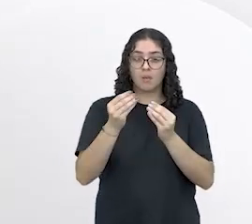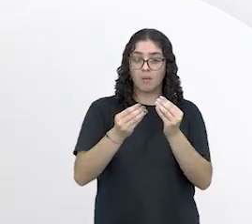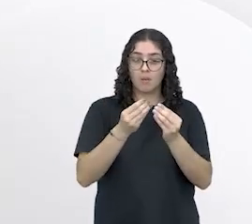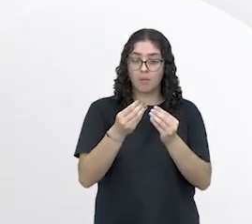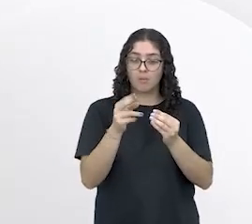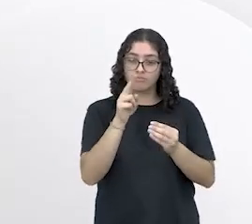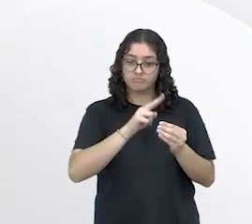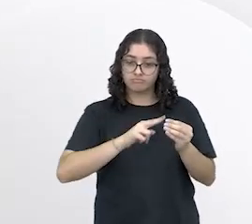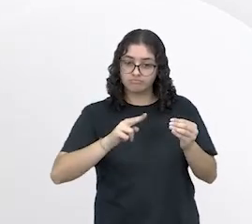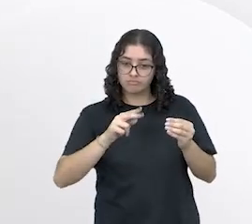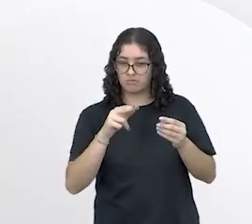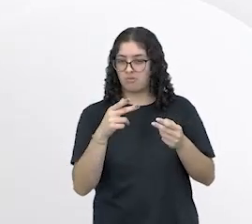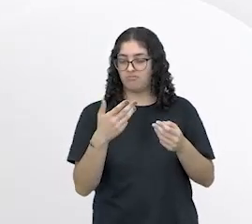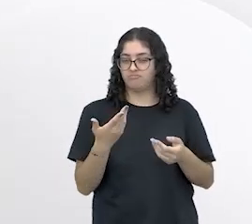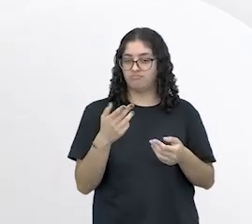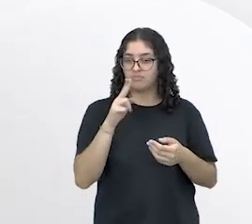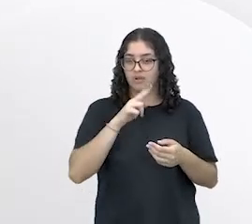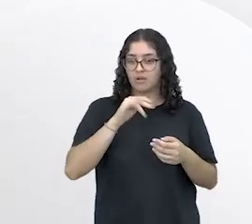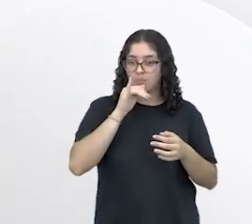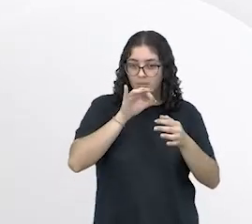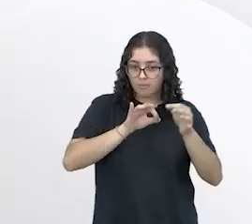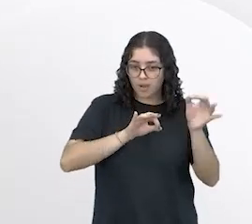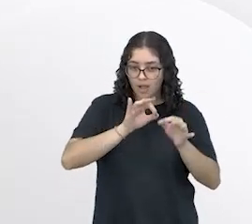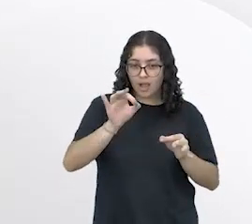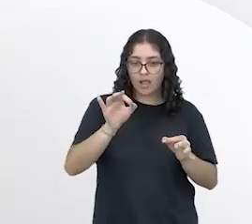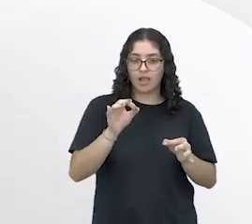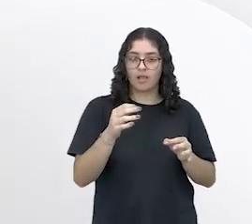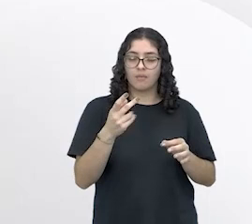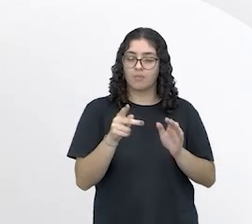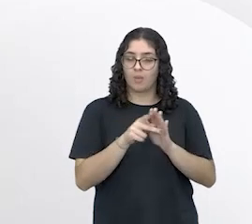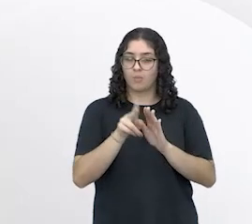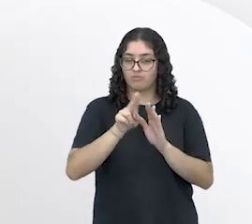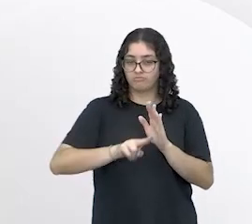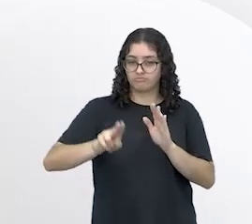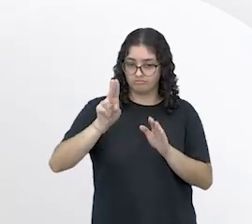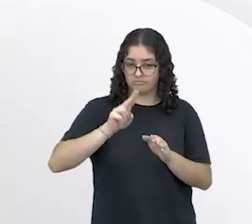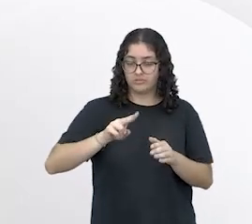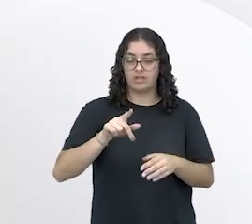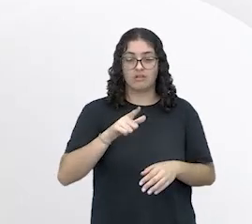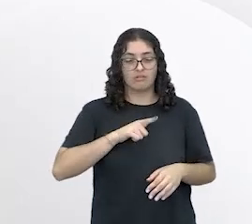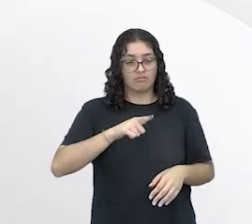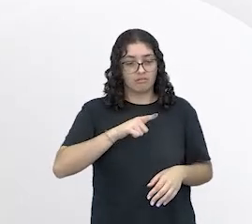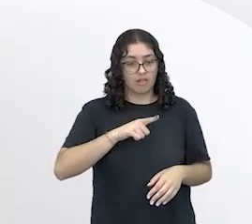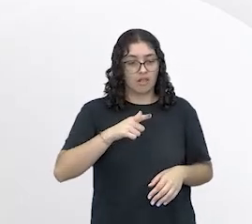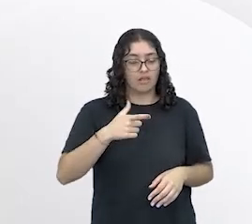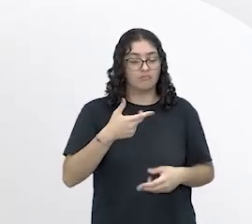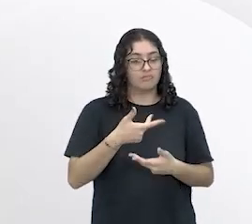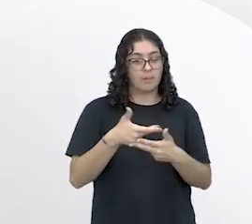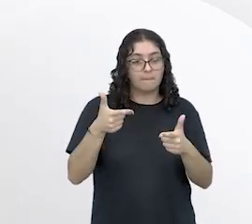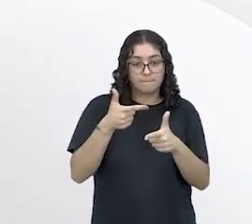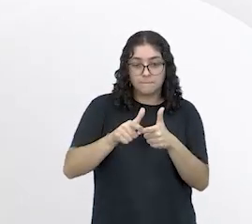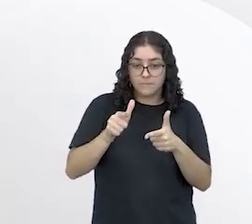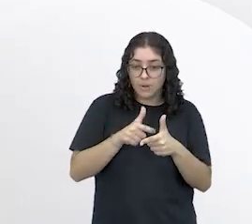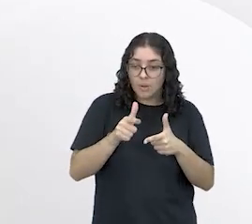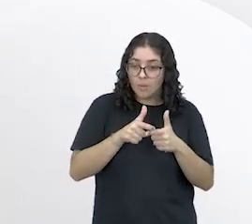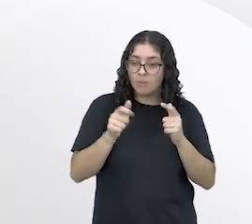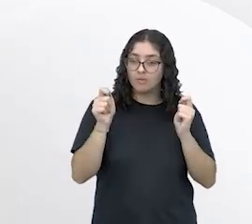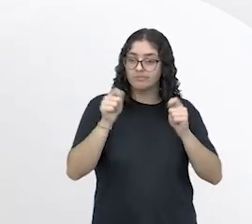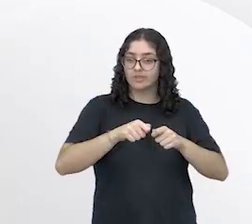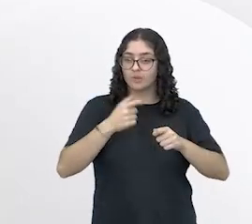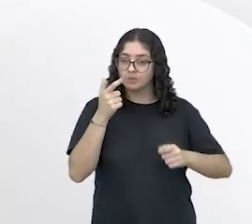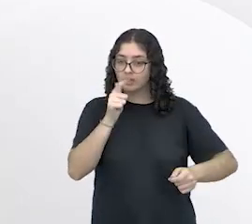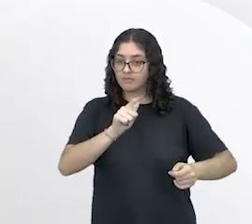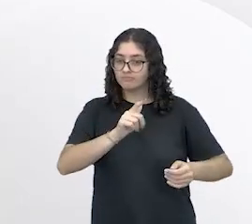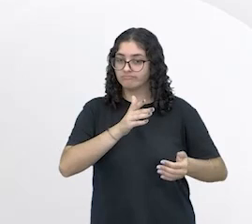né? Utilizando a reta numérica como recurso. Então, aqui a gente pode trazer muitos problemas para que eles possam